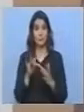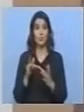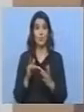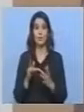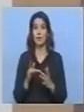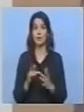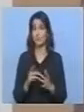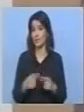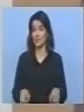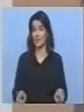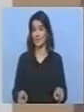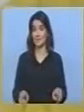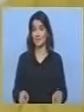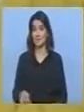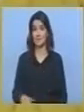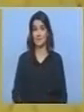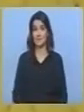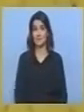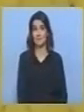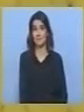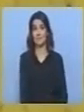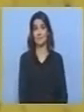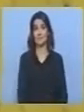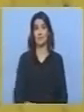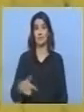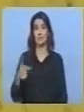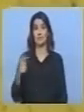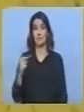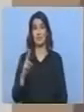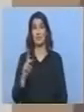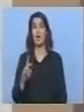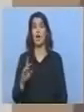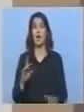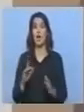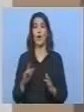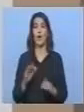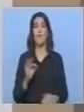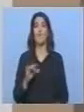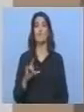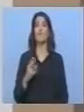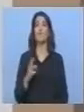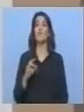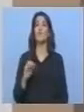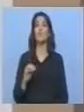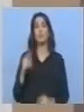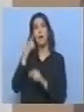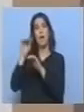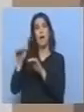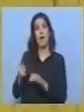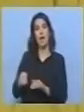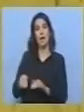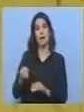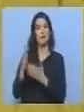contacto diferente. Em televisão chamamos o confronto entre o stock e o fluxo. Pois é isso. O fluxo é aquilo que é corrente e o stock são as